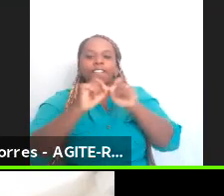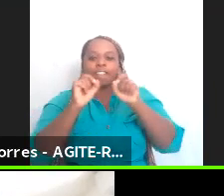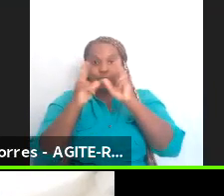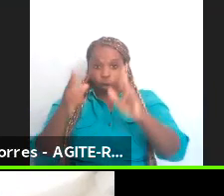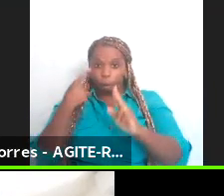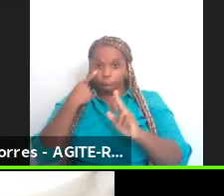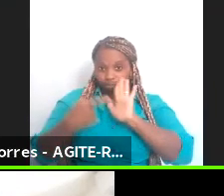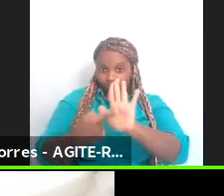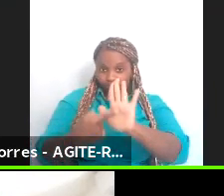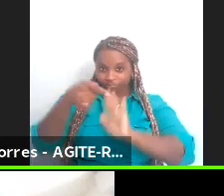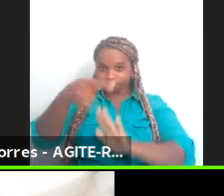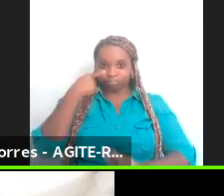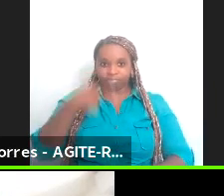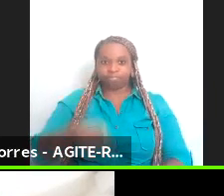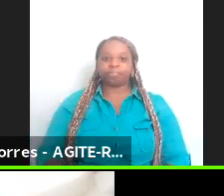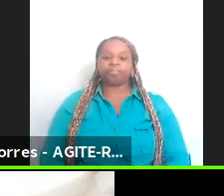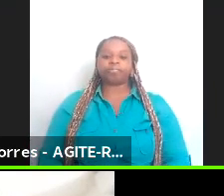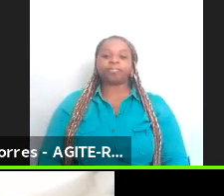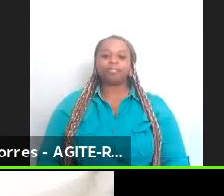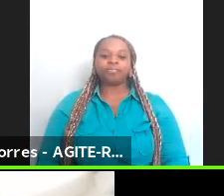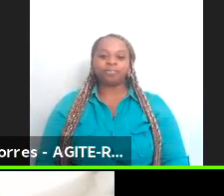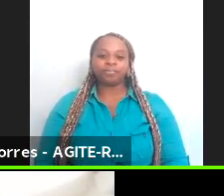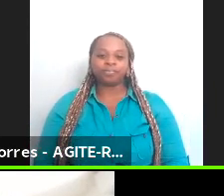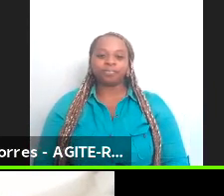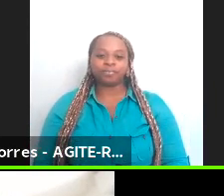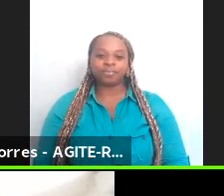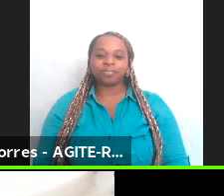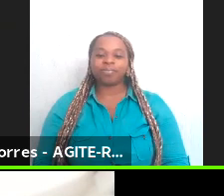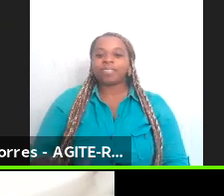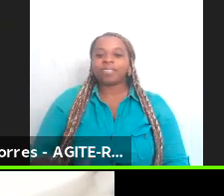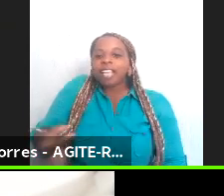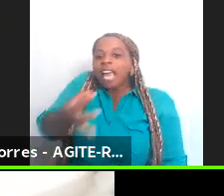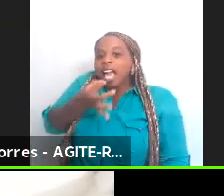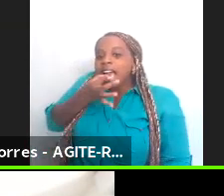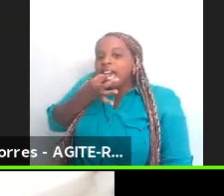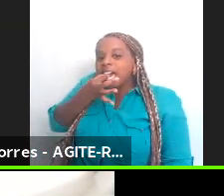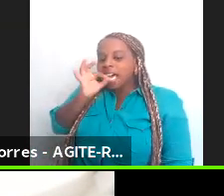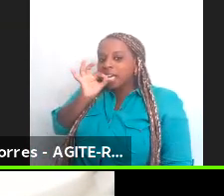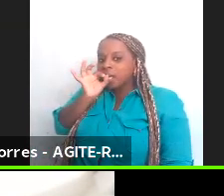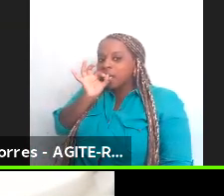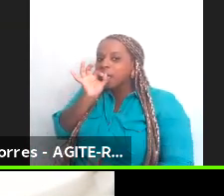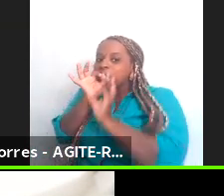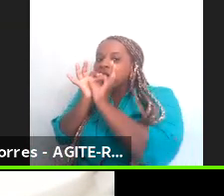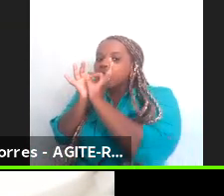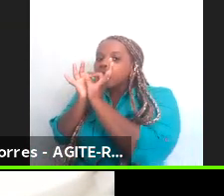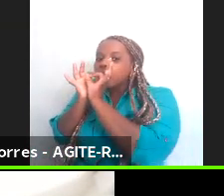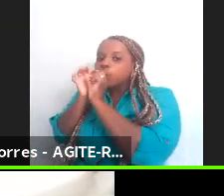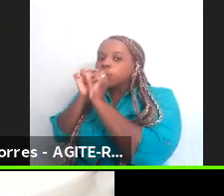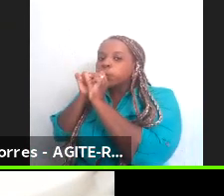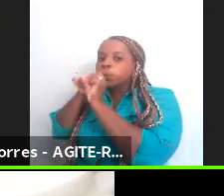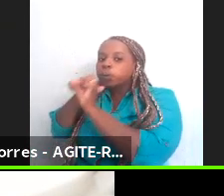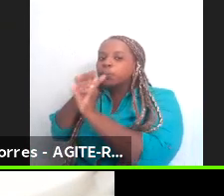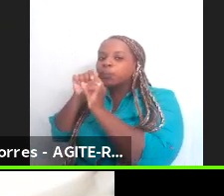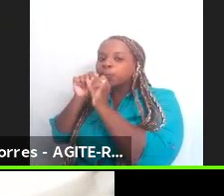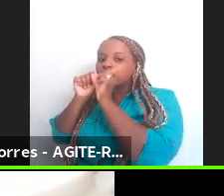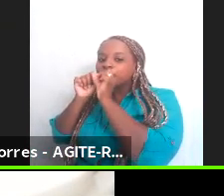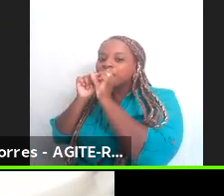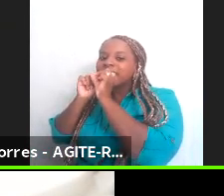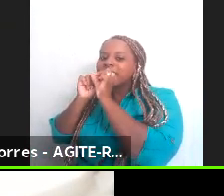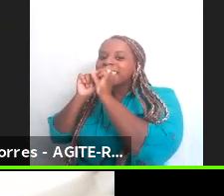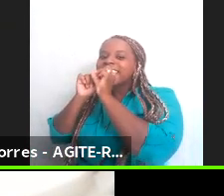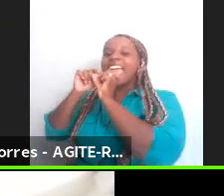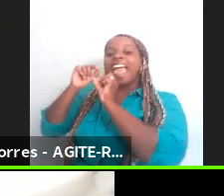coisa para ler, aqui, você bota a rim nos dentes e rala. Em uma